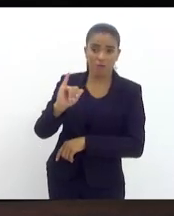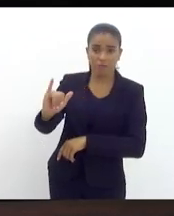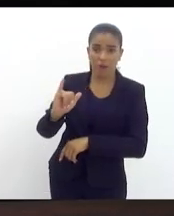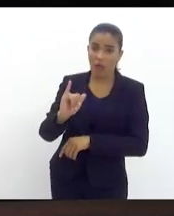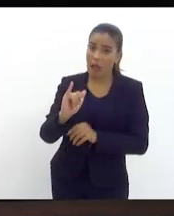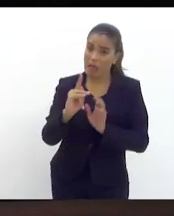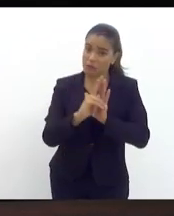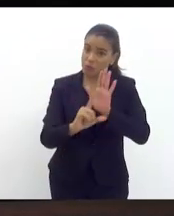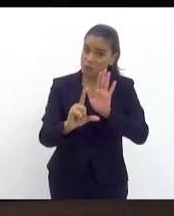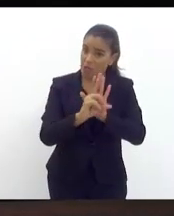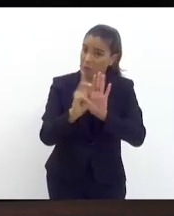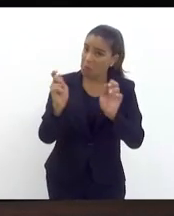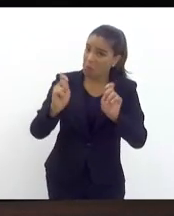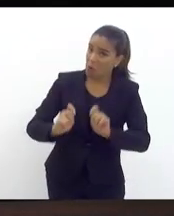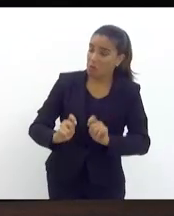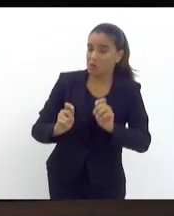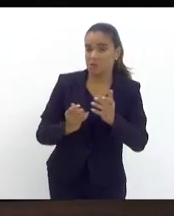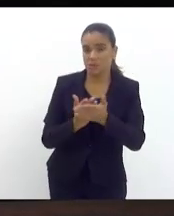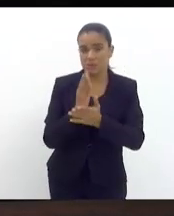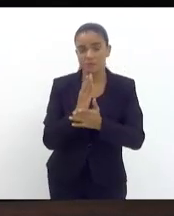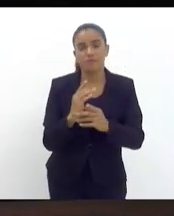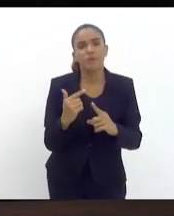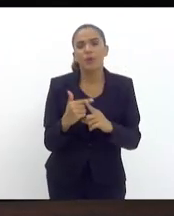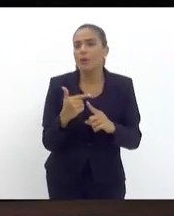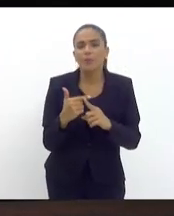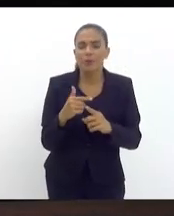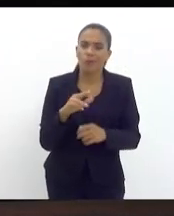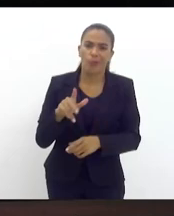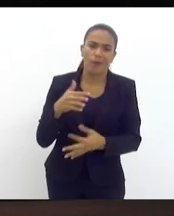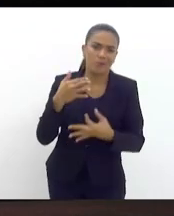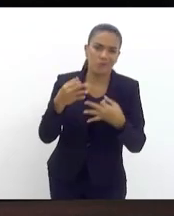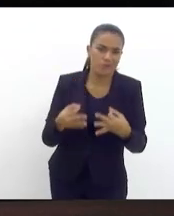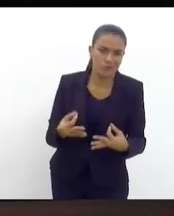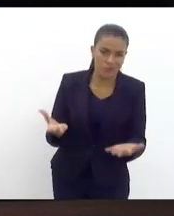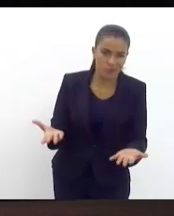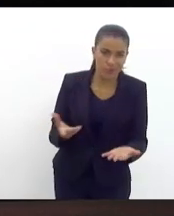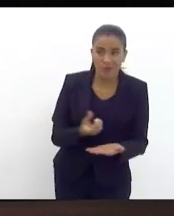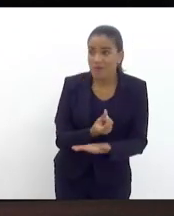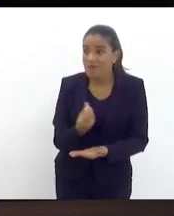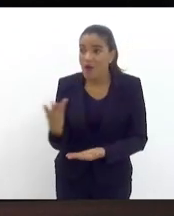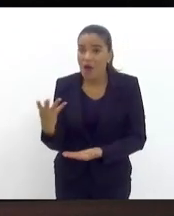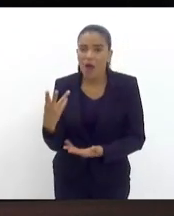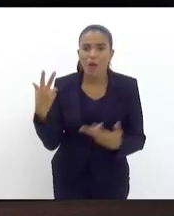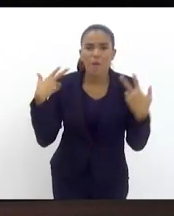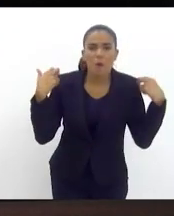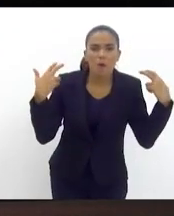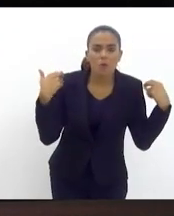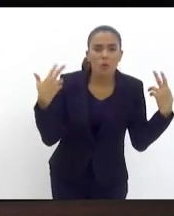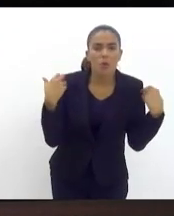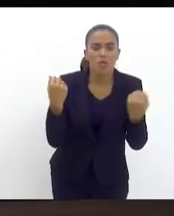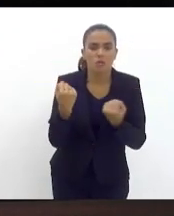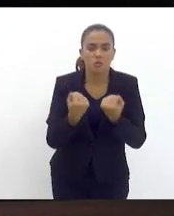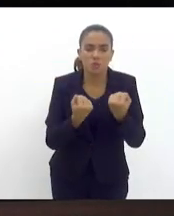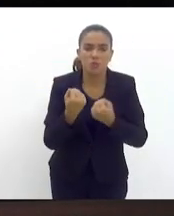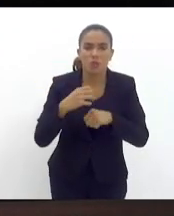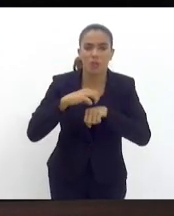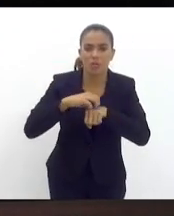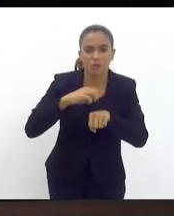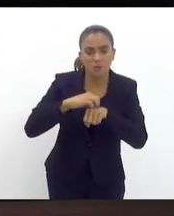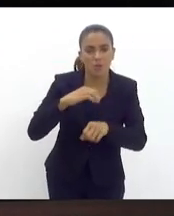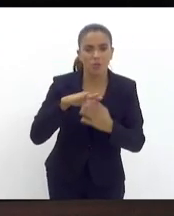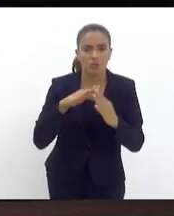lei será aprovada porque não é justo muitos motorista do transporte escolar